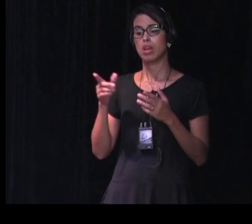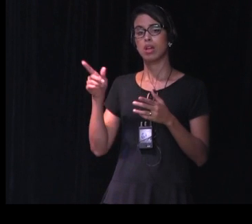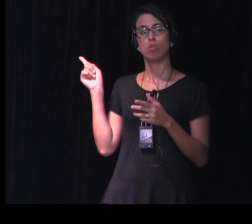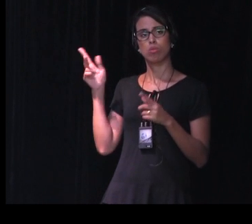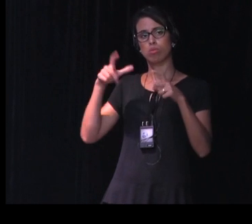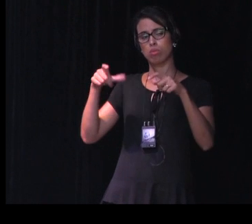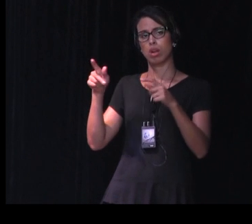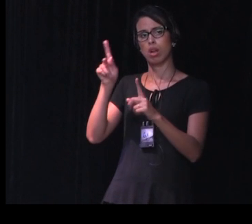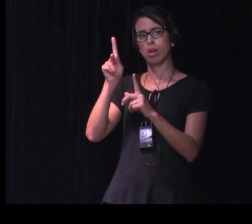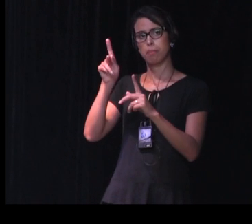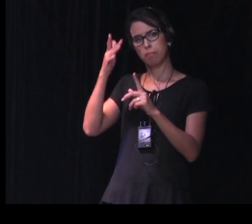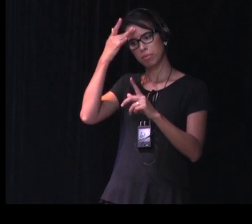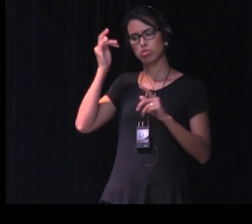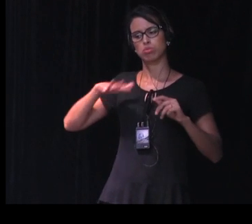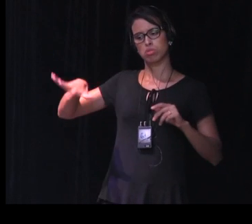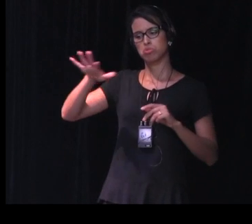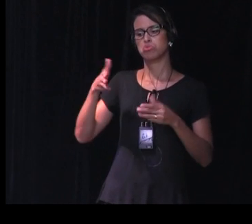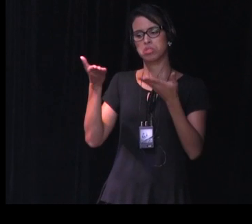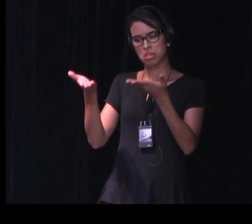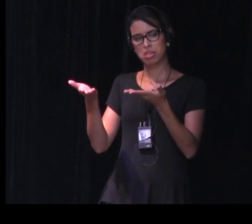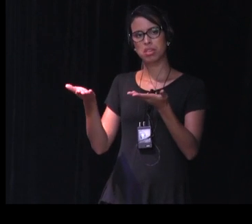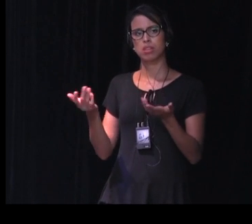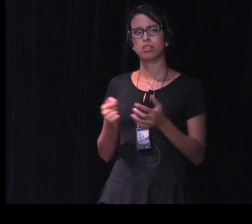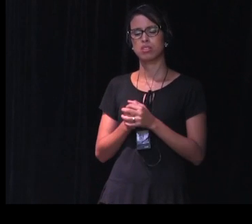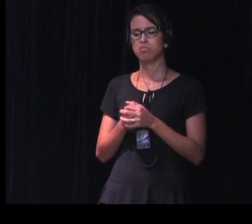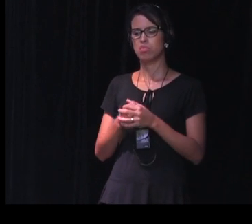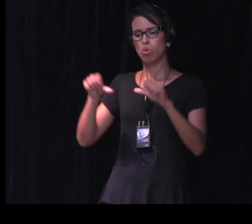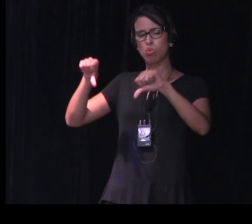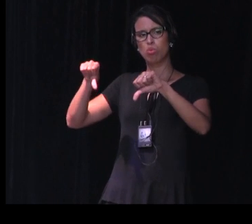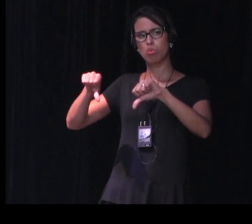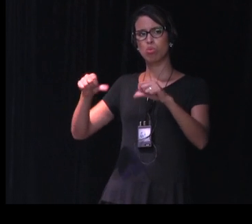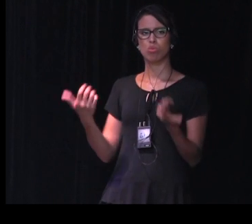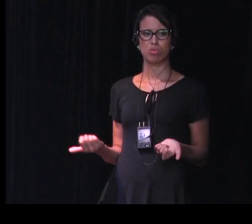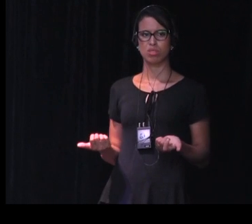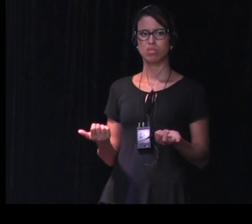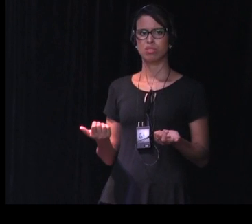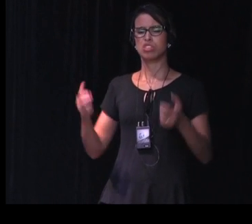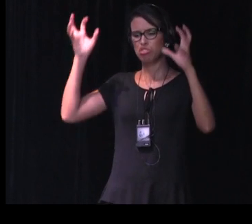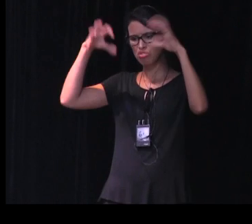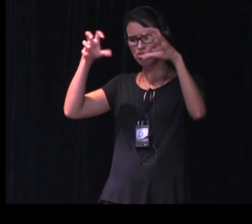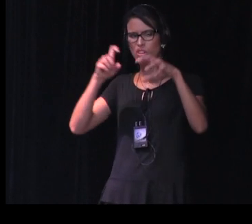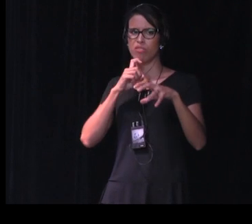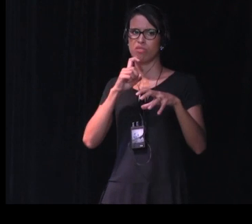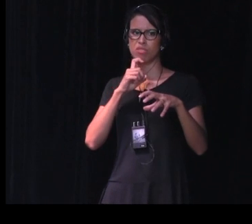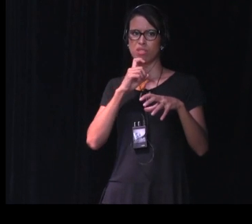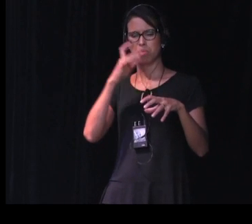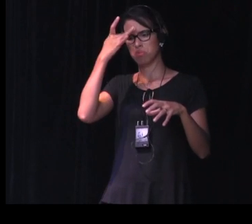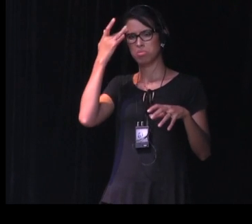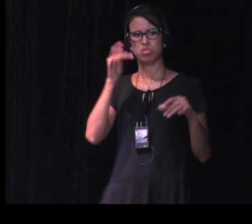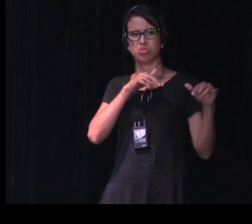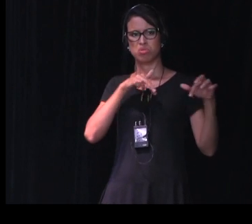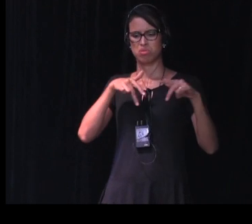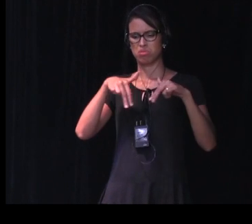está neste estado porque este provavelmente é um mau pavimento. Chove no inverno, as